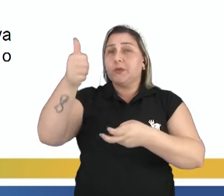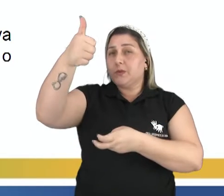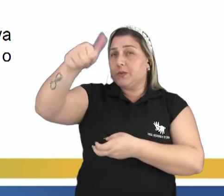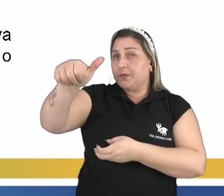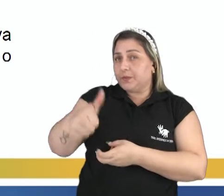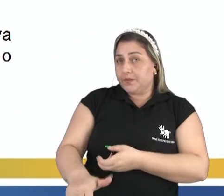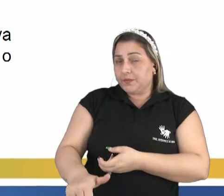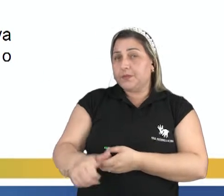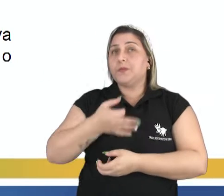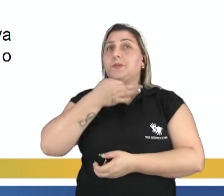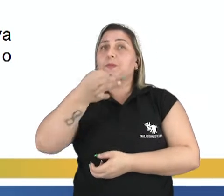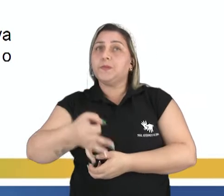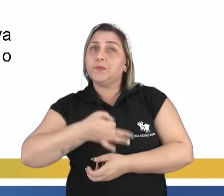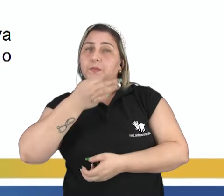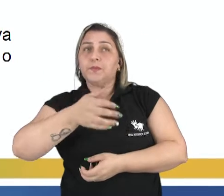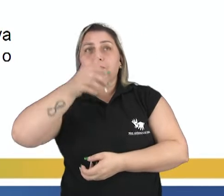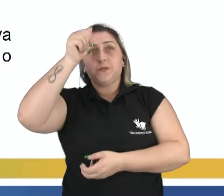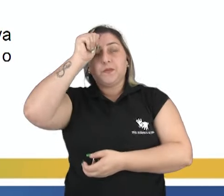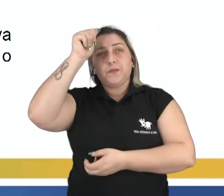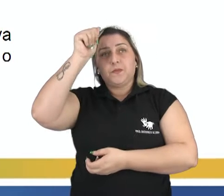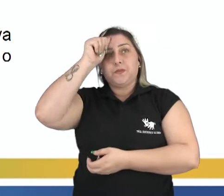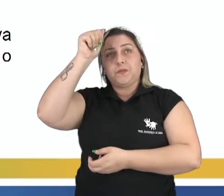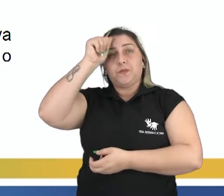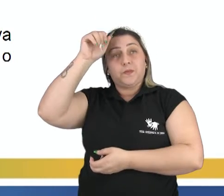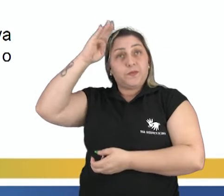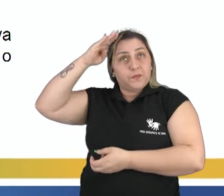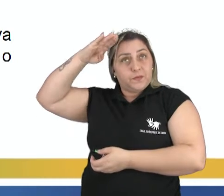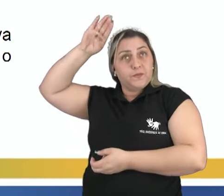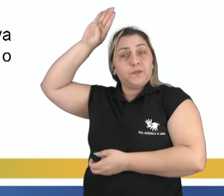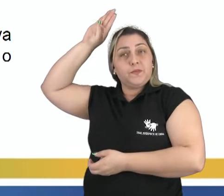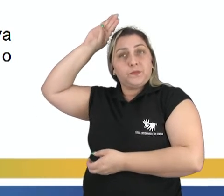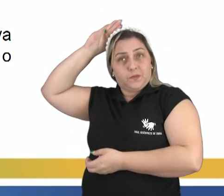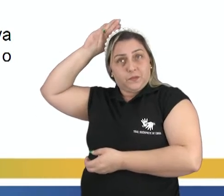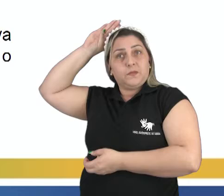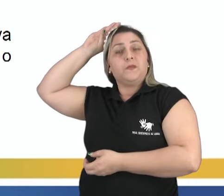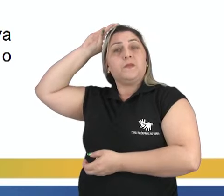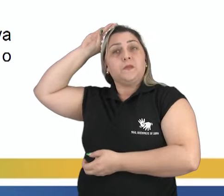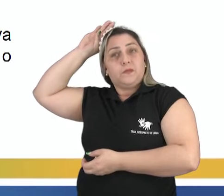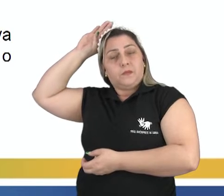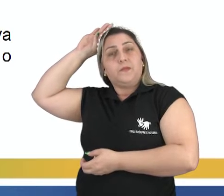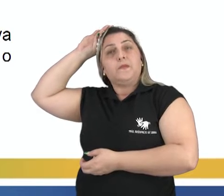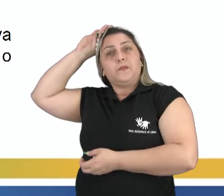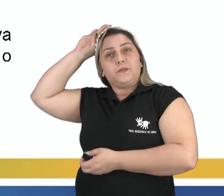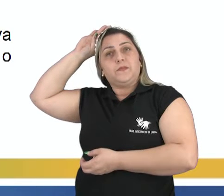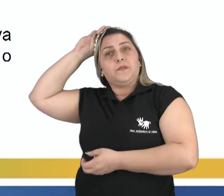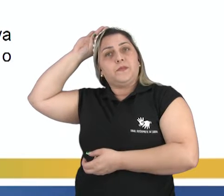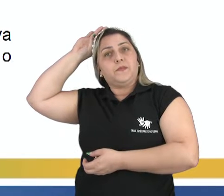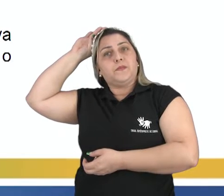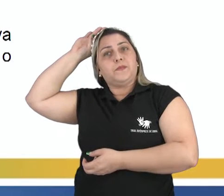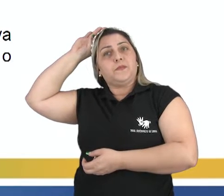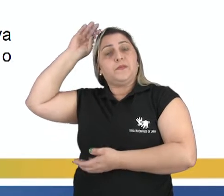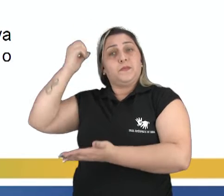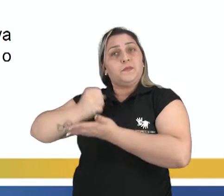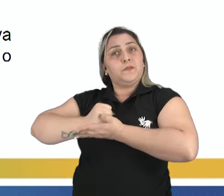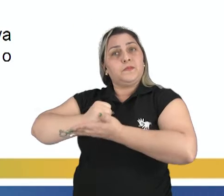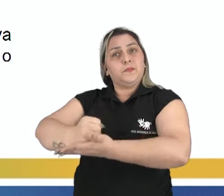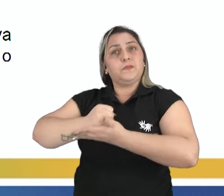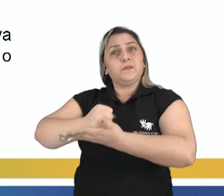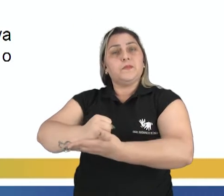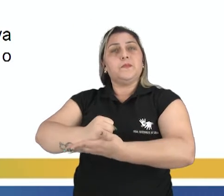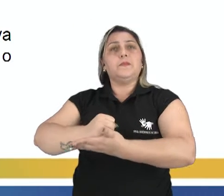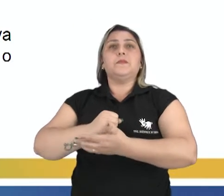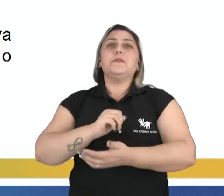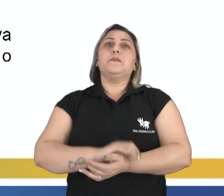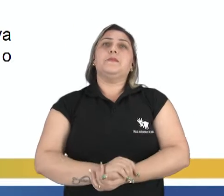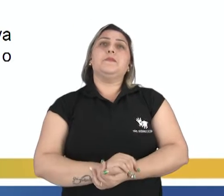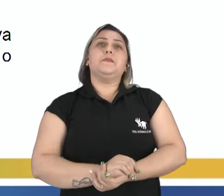a opinião do autor e a tese para ser defendida ali naquele texto. Tá bom? Na introdução é